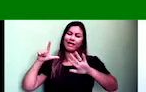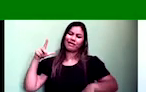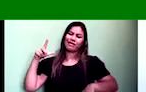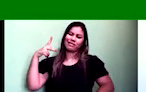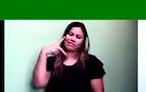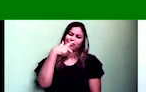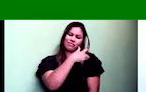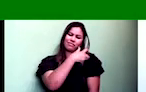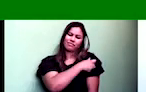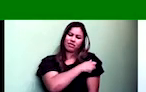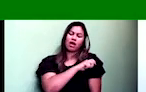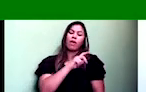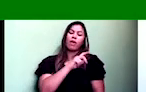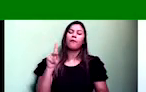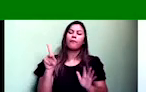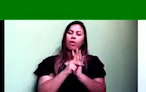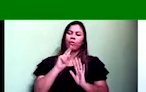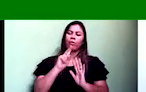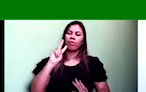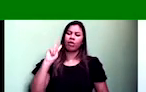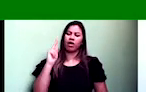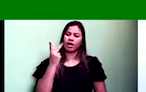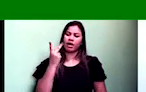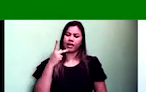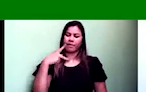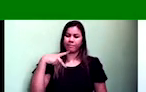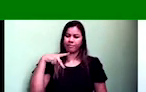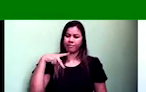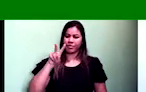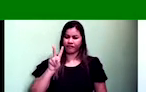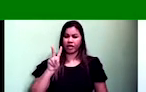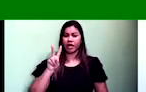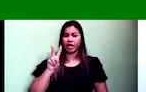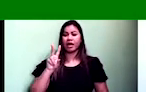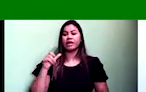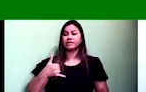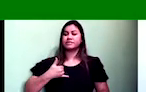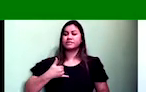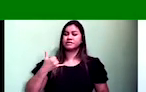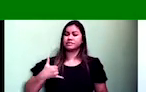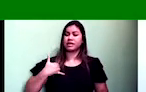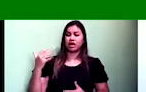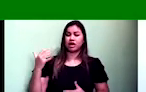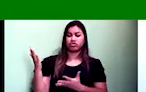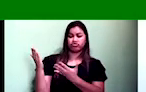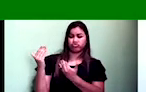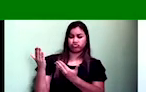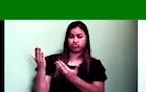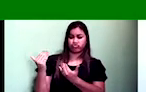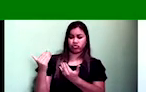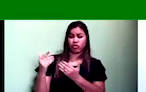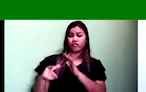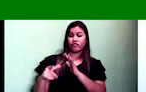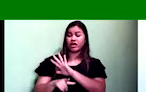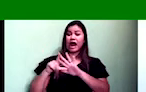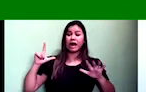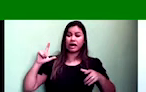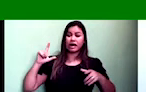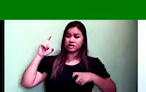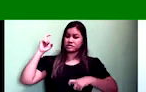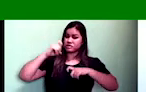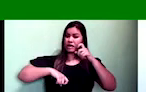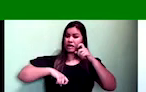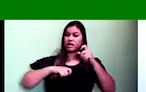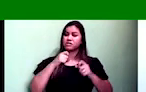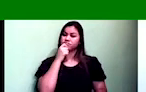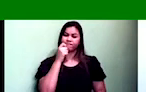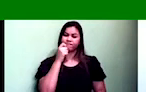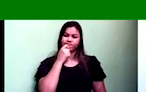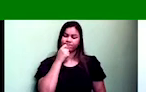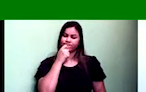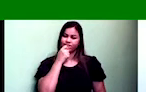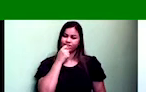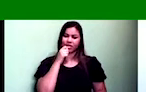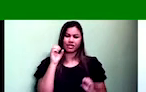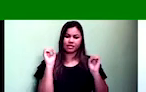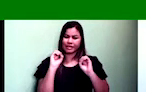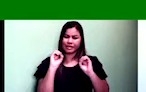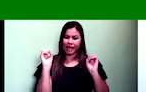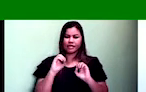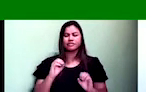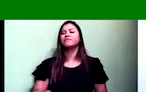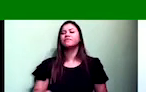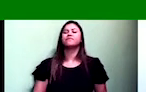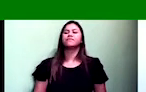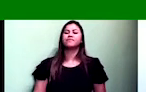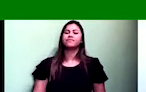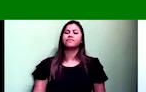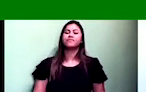contra o vírus HPV já na adolescência e antes mesmo da primeira relação sexual. O vírus do